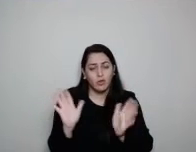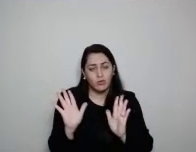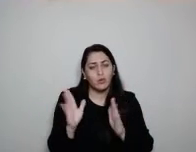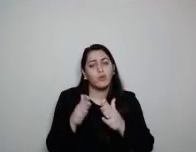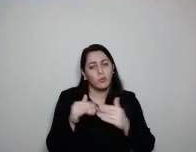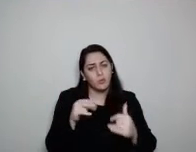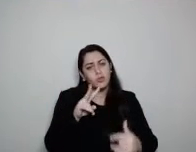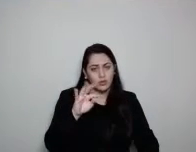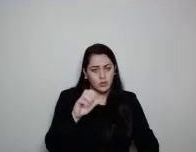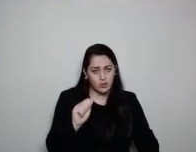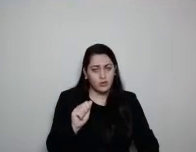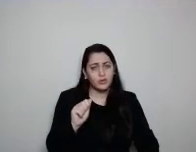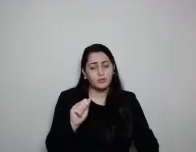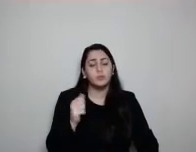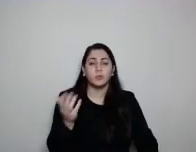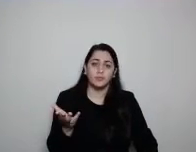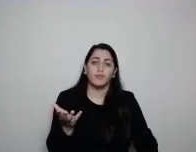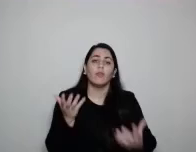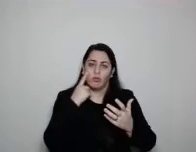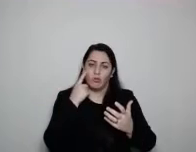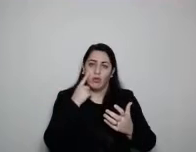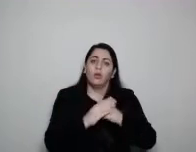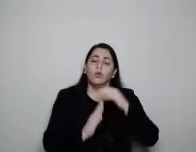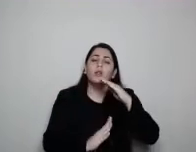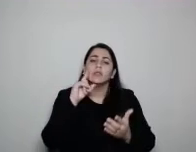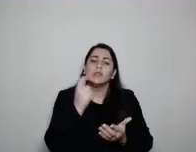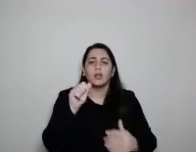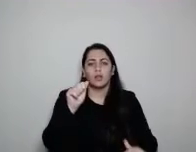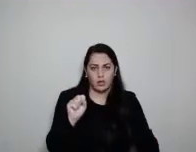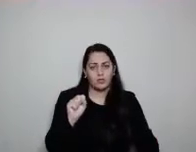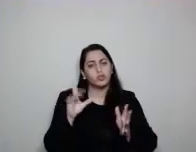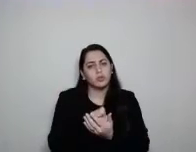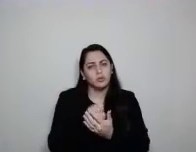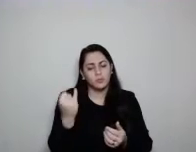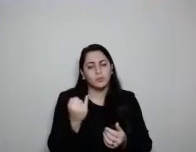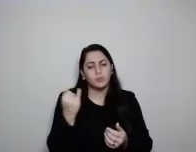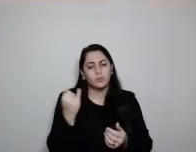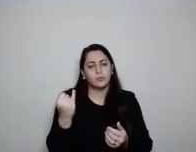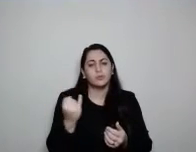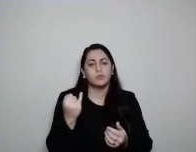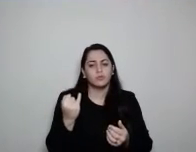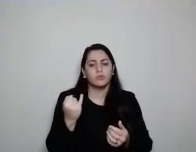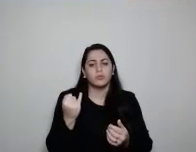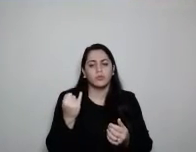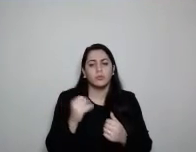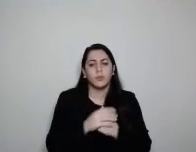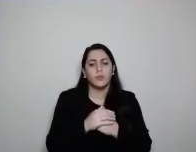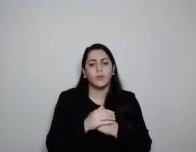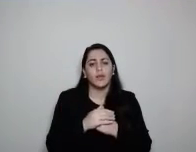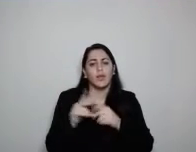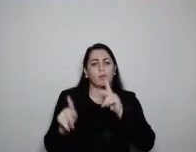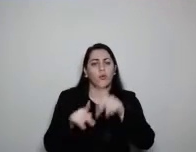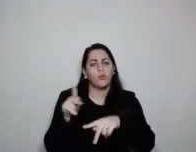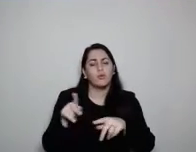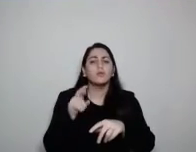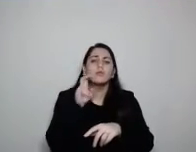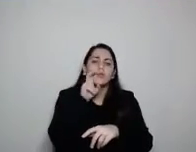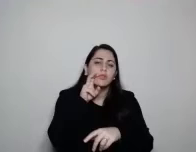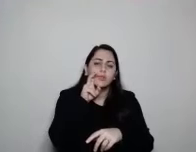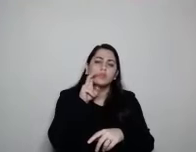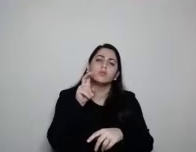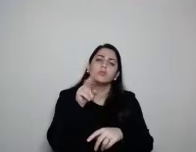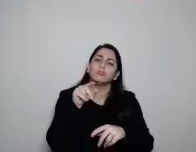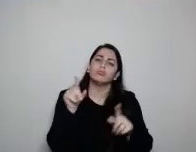ANS. Muito bem decidido com a nossa... a vitória da população do Rio Grande do Brasil inteiro, não foi só